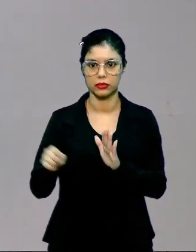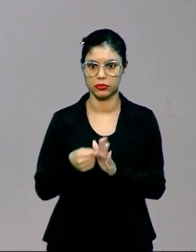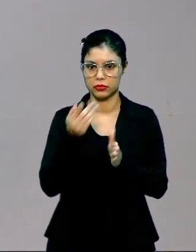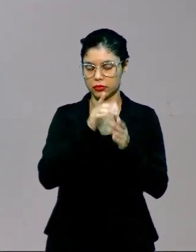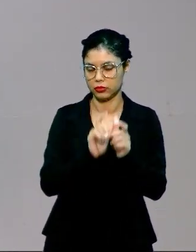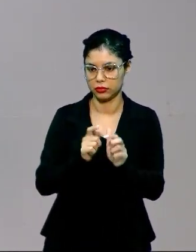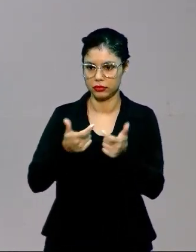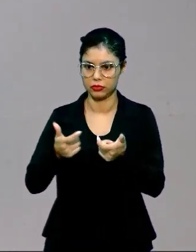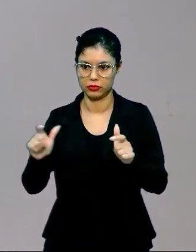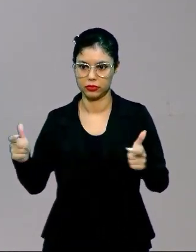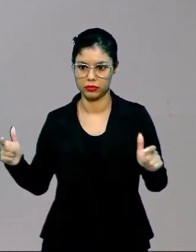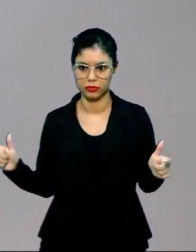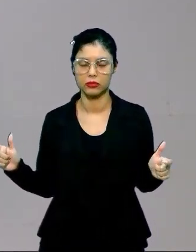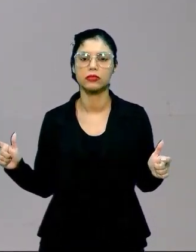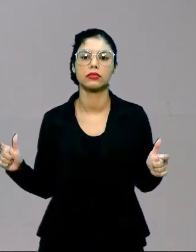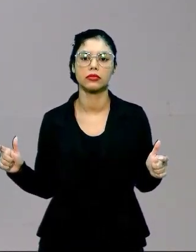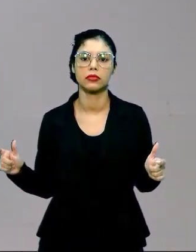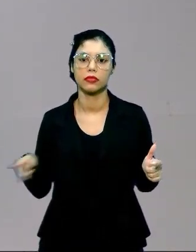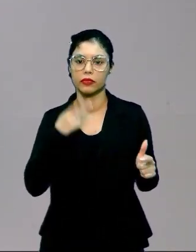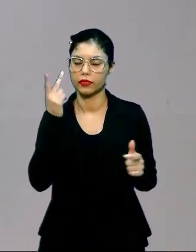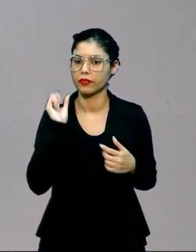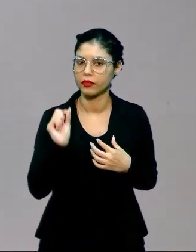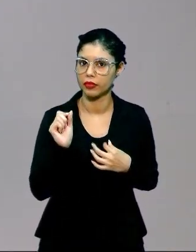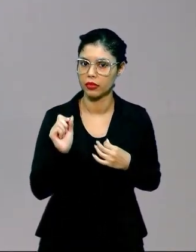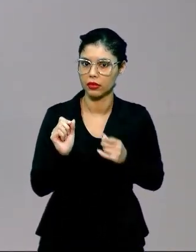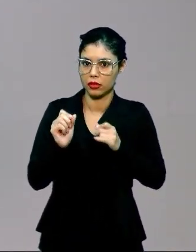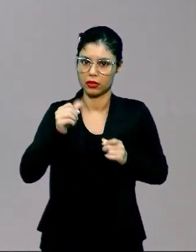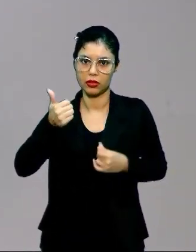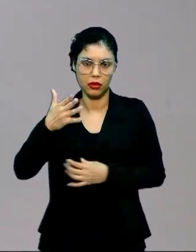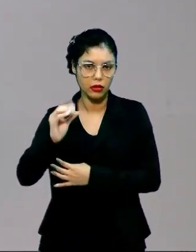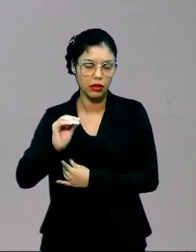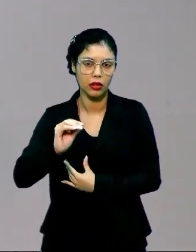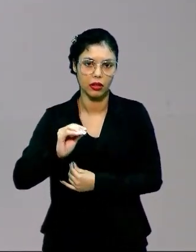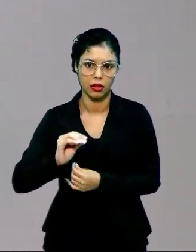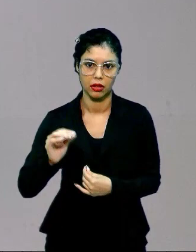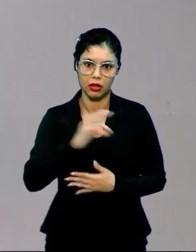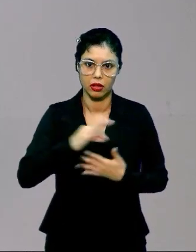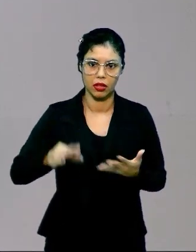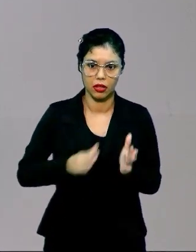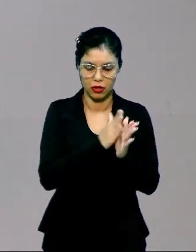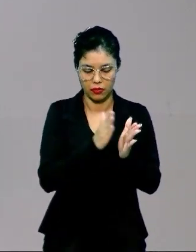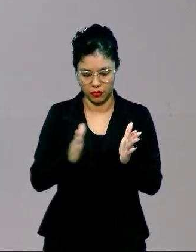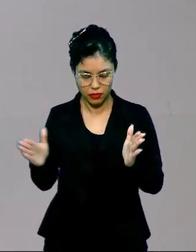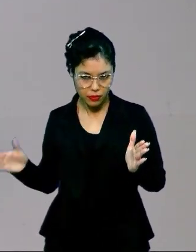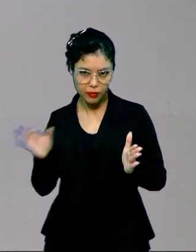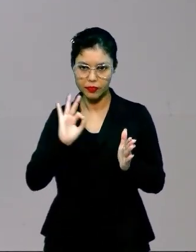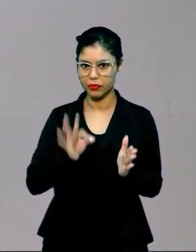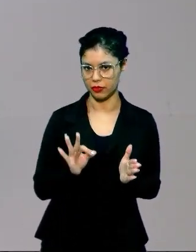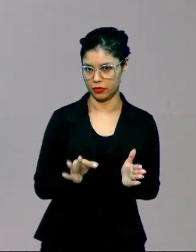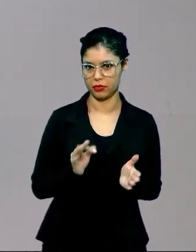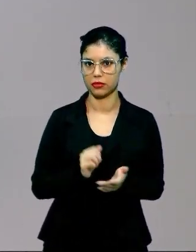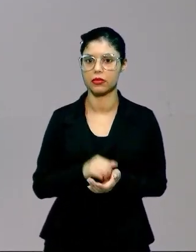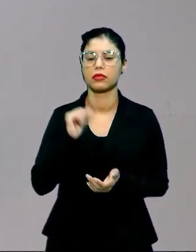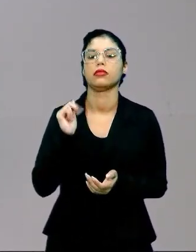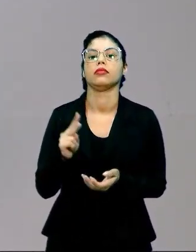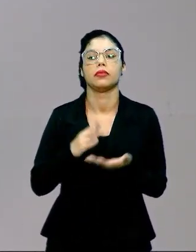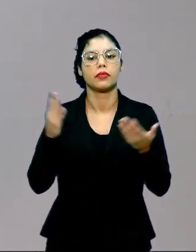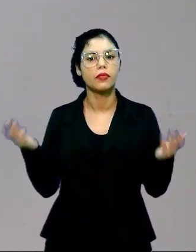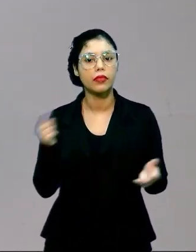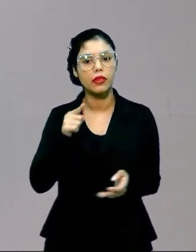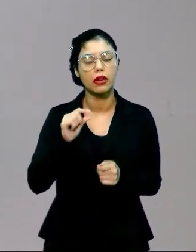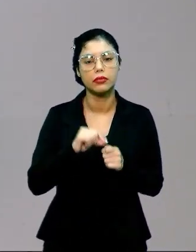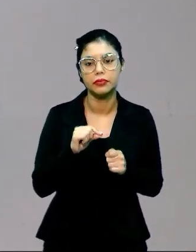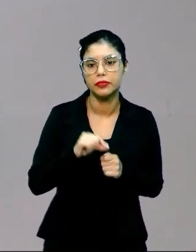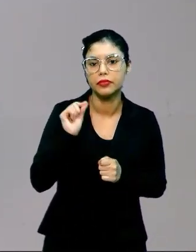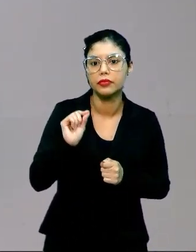em ordem crescente. Digamos que eu tenha 10 elementos ordenados certinho, tá? Então você vai fazer